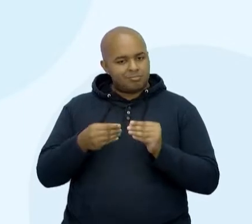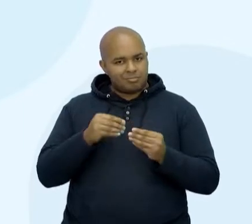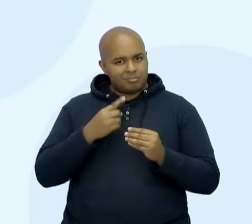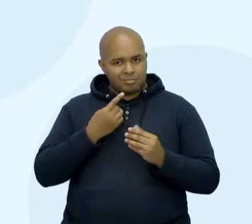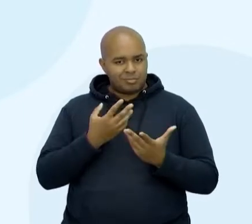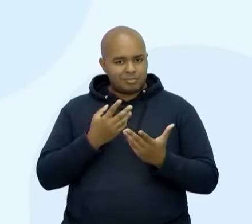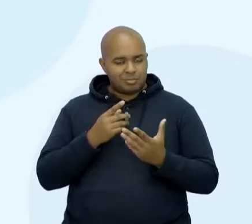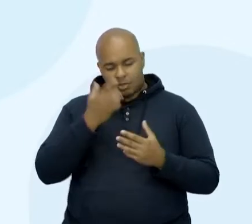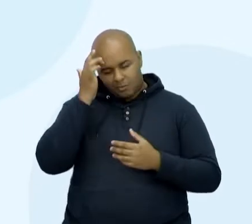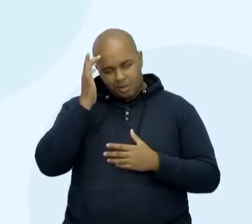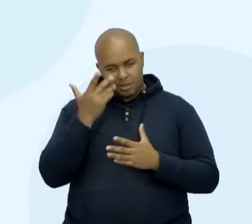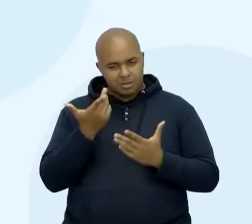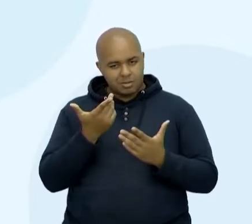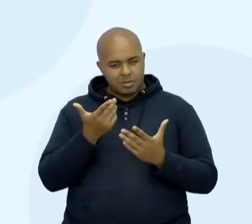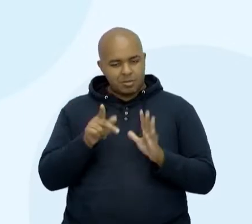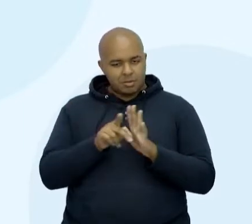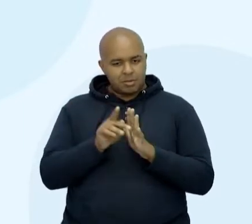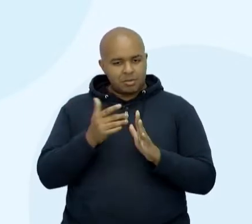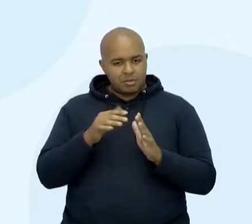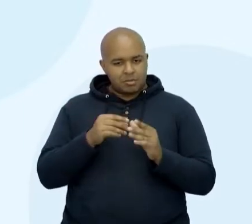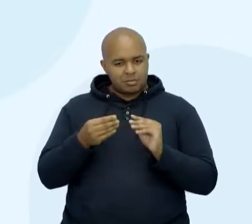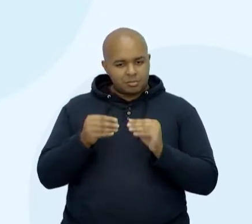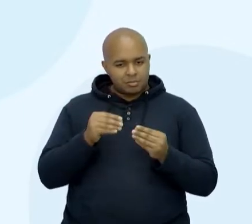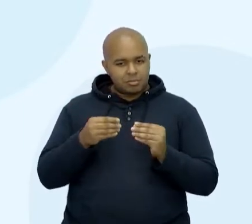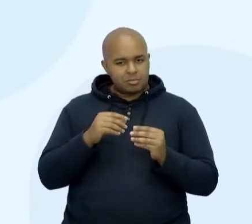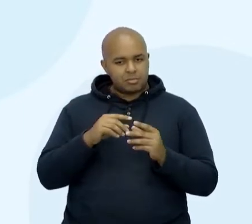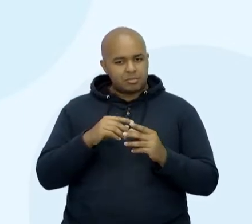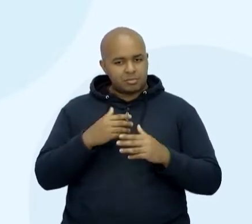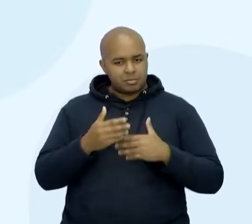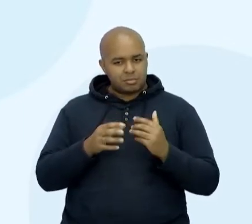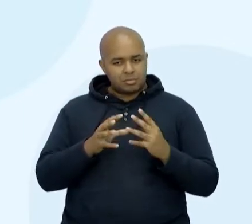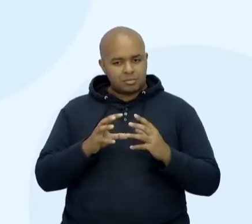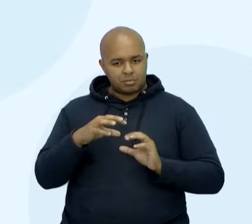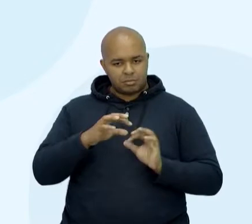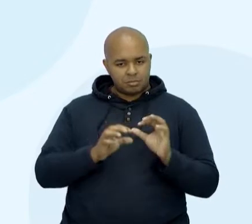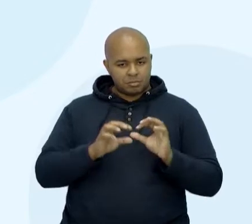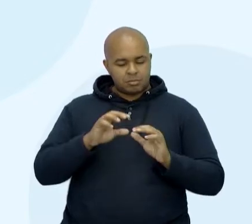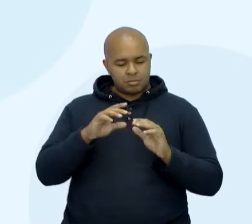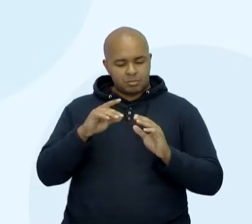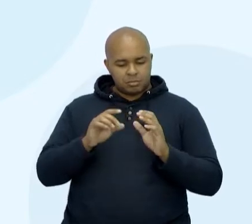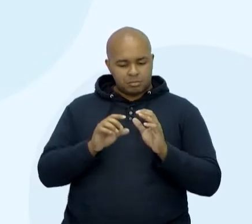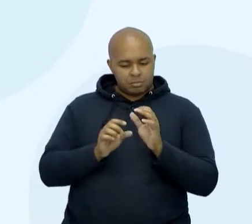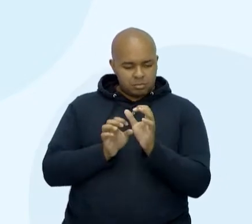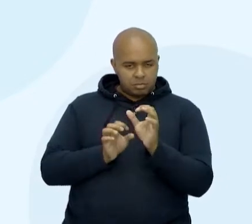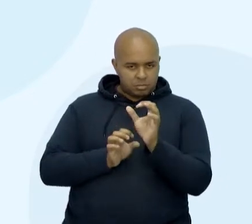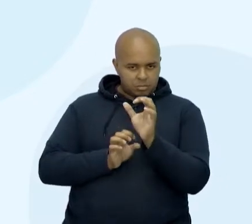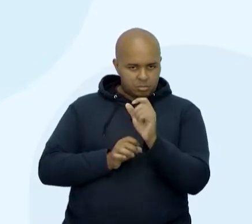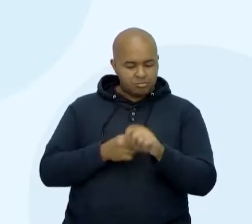tão fáceis aí de amolecer, depois de moldados, eles